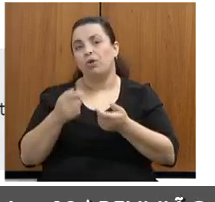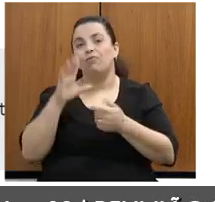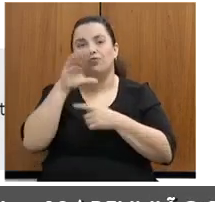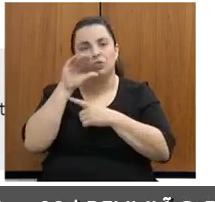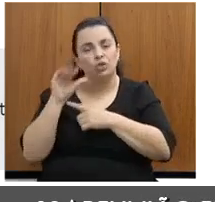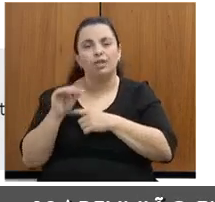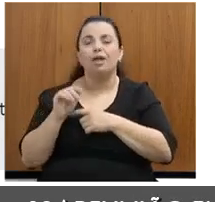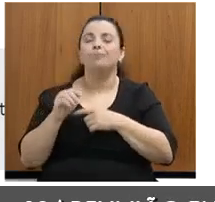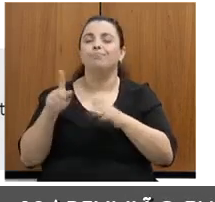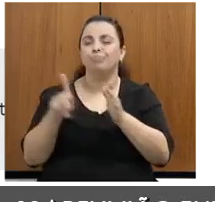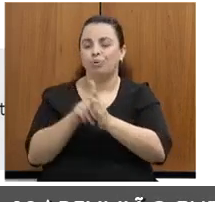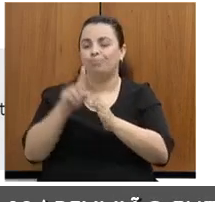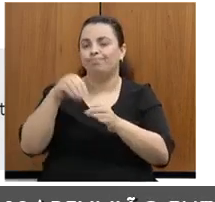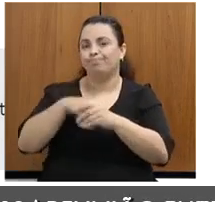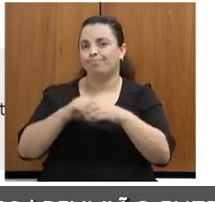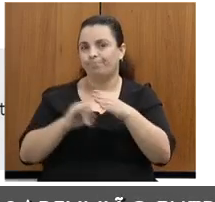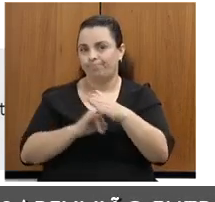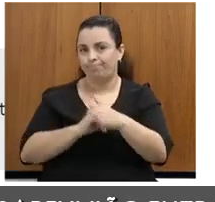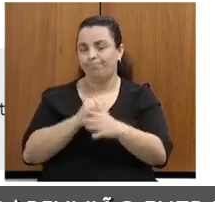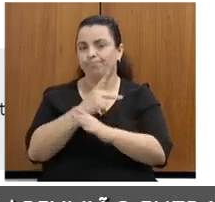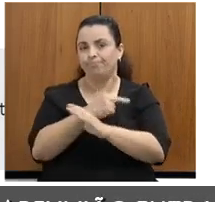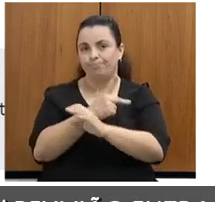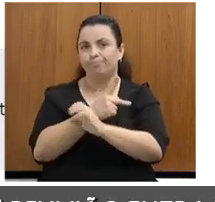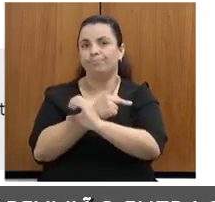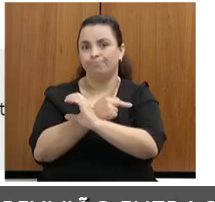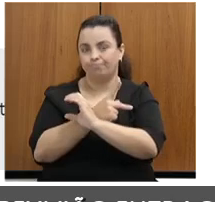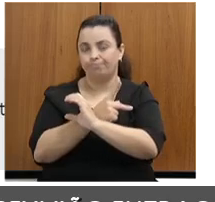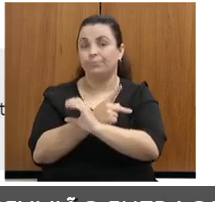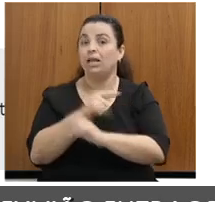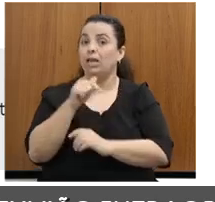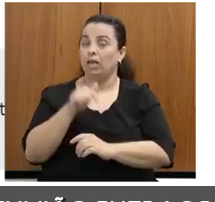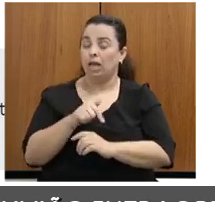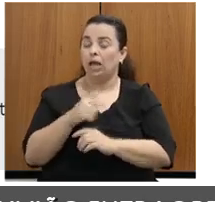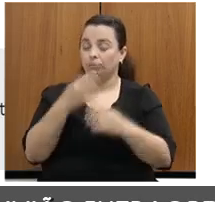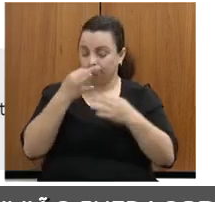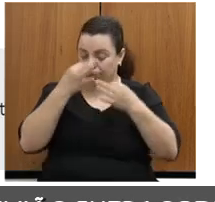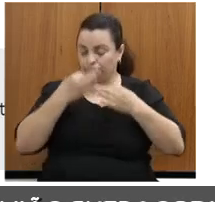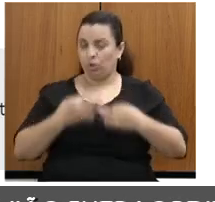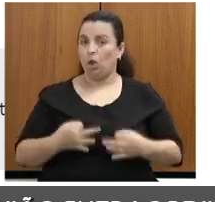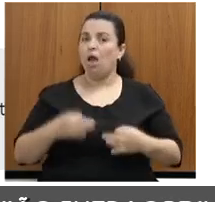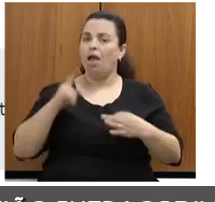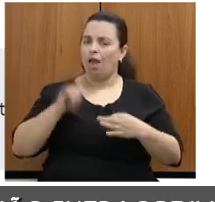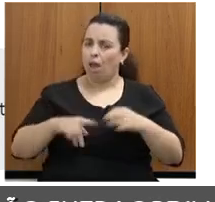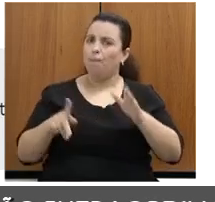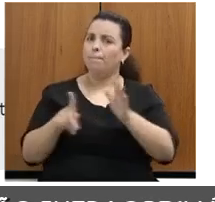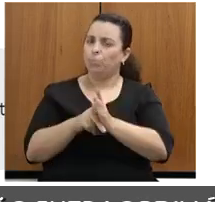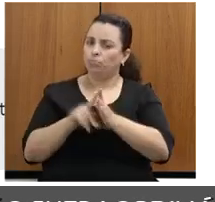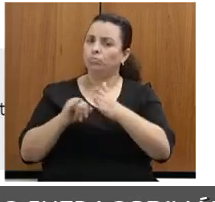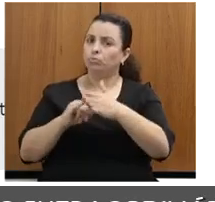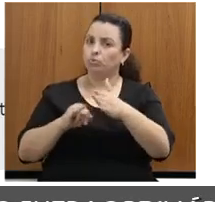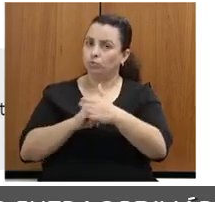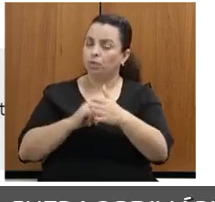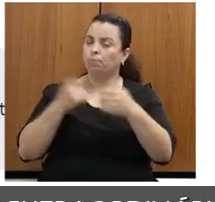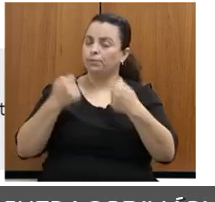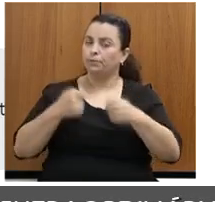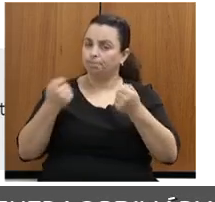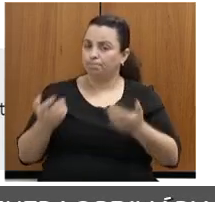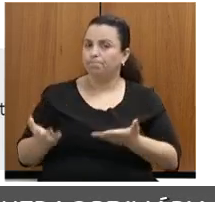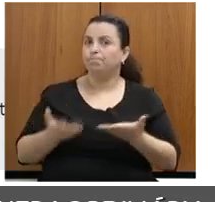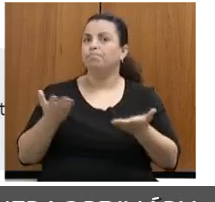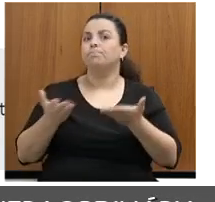deve ser uma bandeira institucional água a ser enaltecido